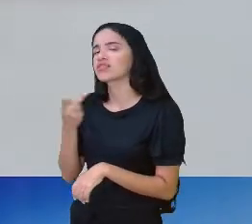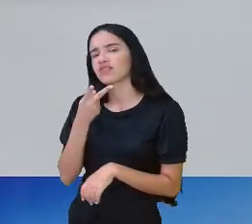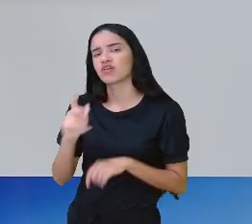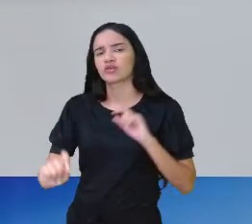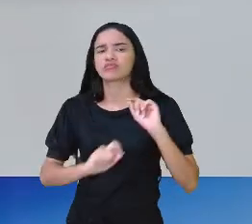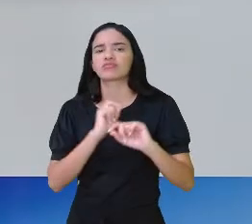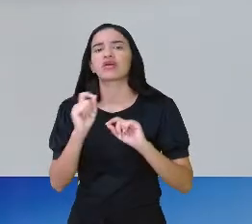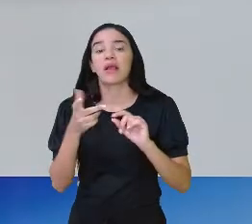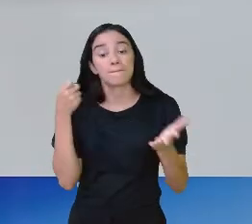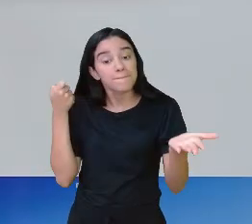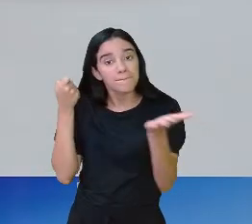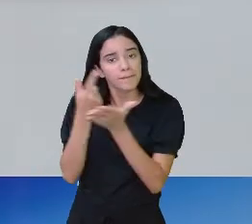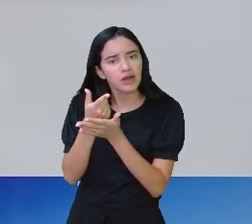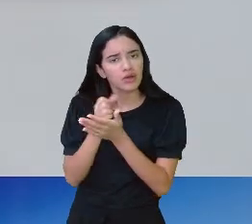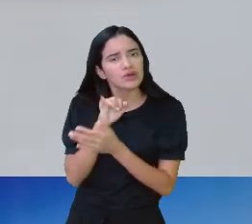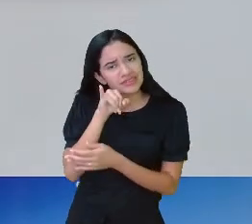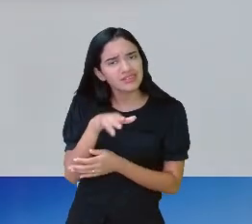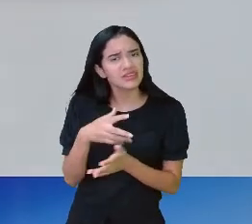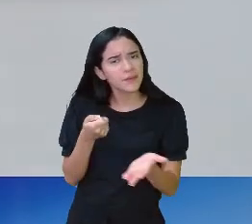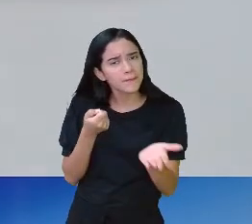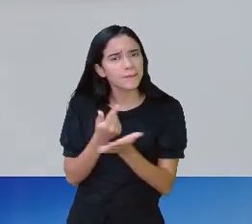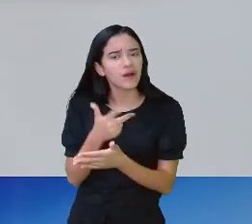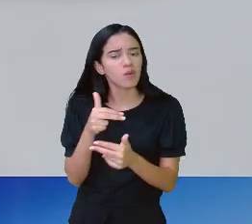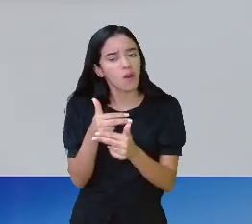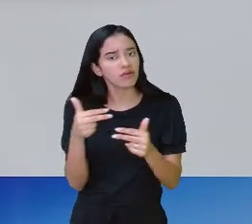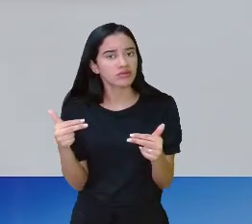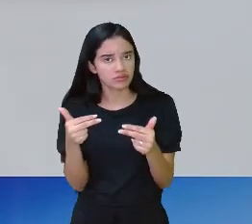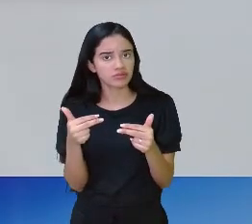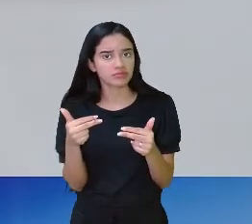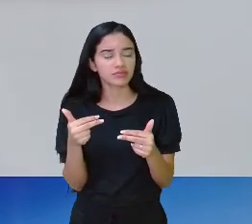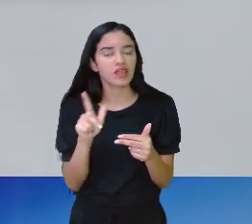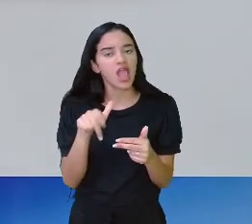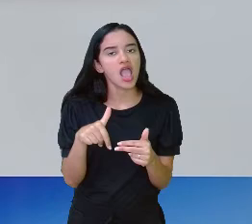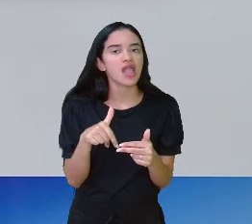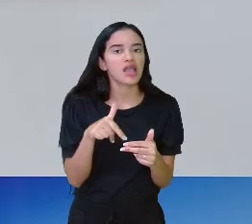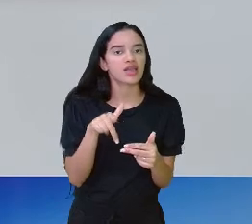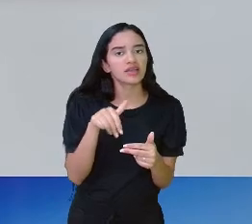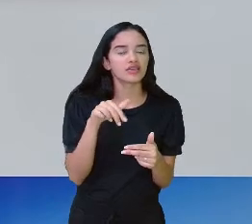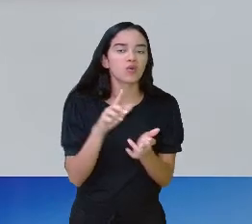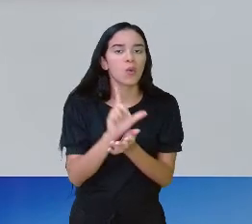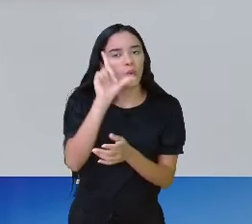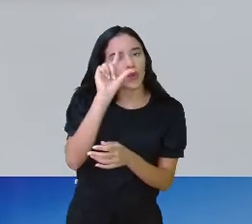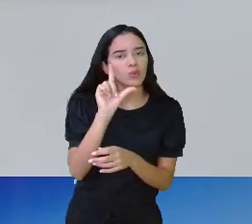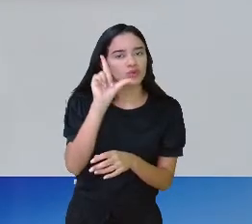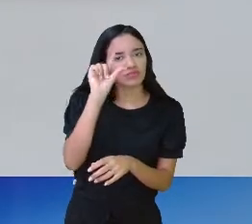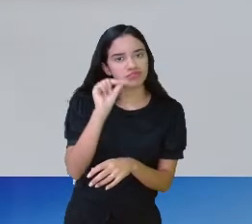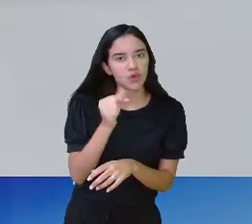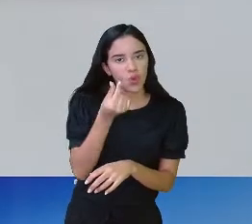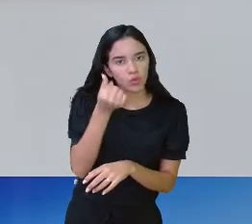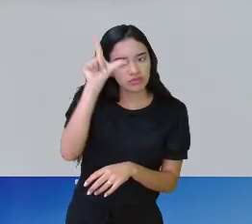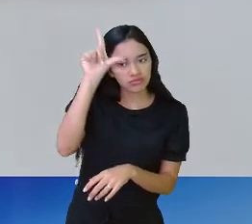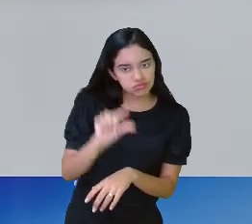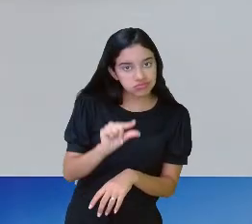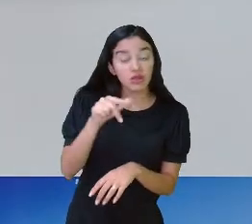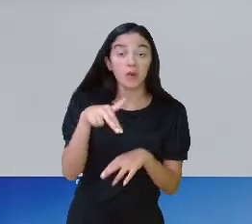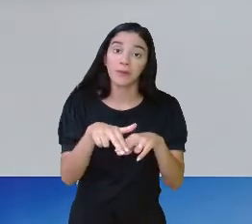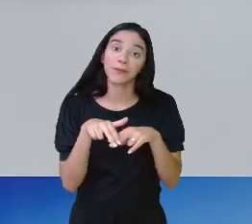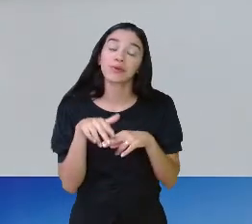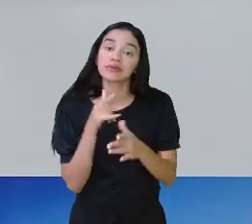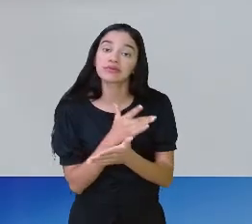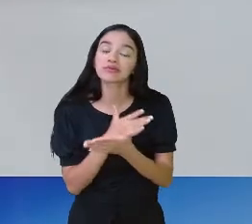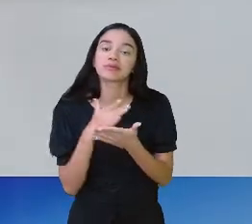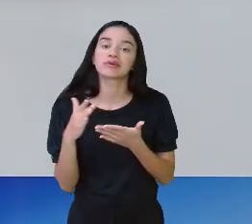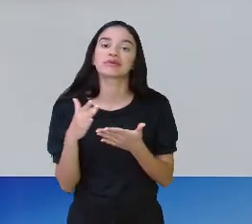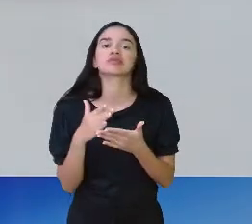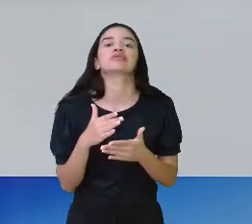que ela pagou. Se eu pago alguma coisa, eu vou ficar com menos dinheiro, não é isso? Por isso, a gente já começa